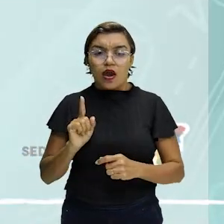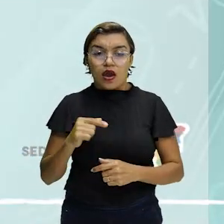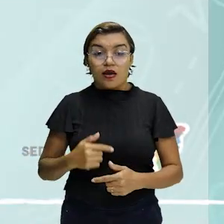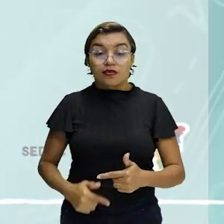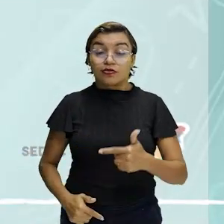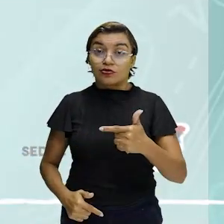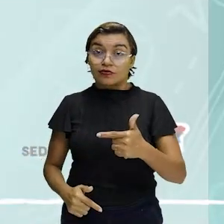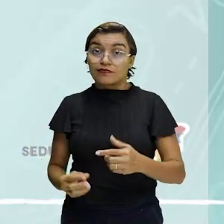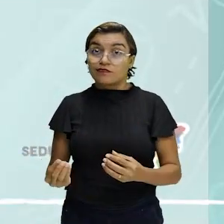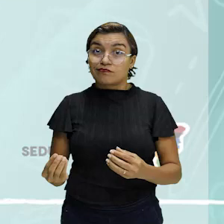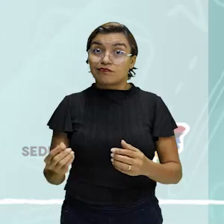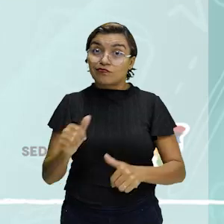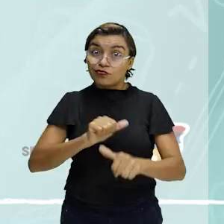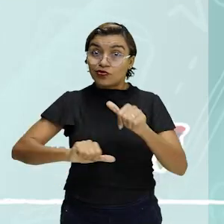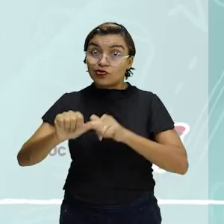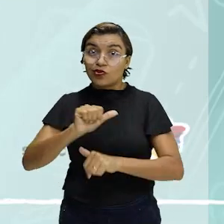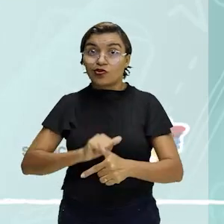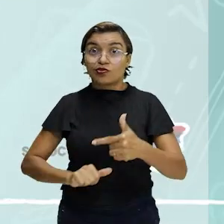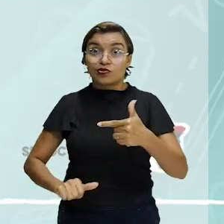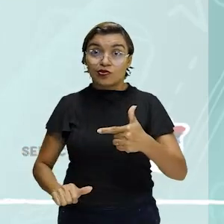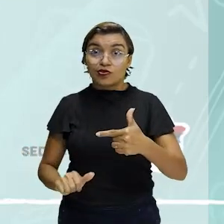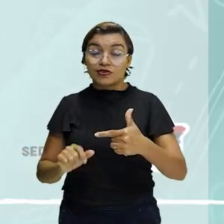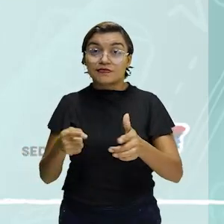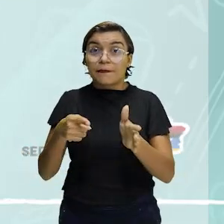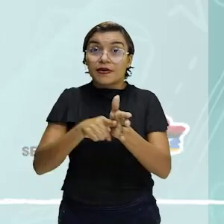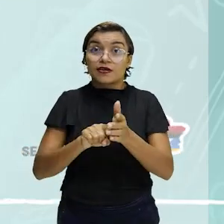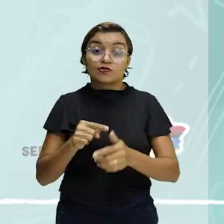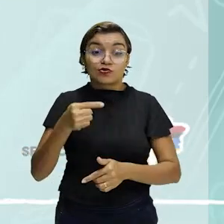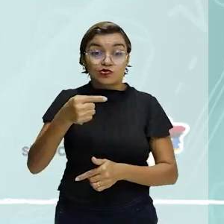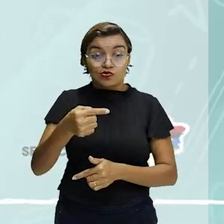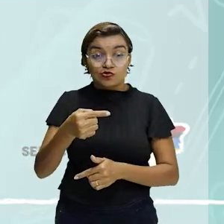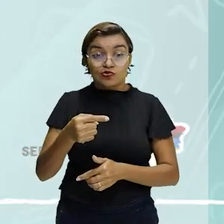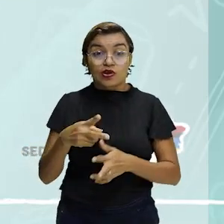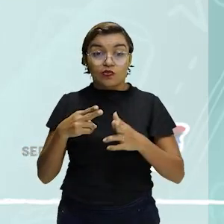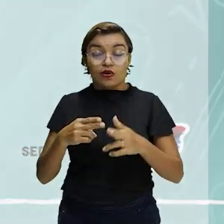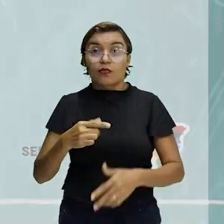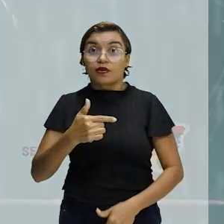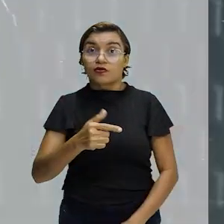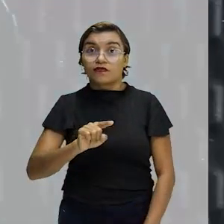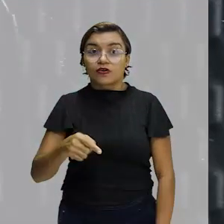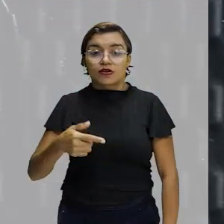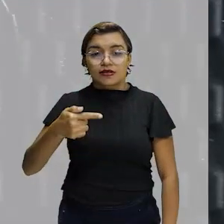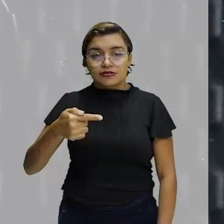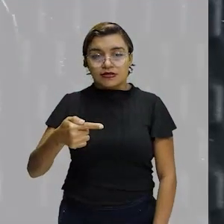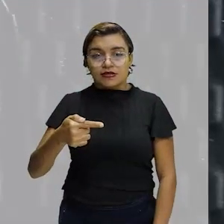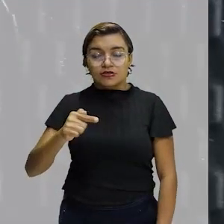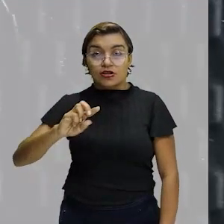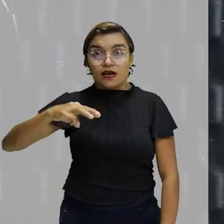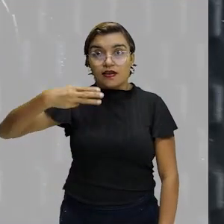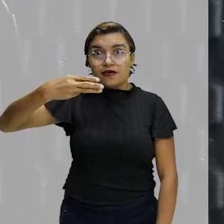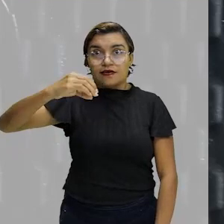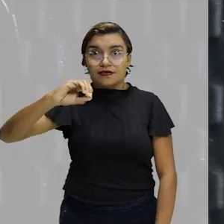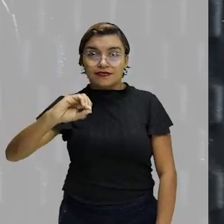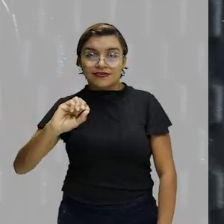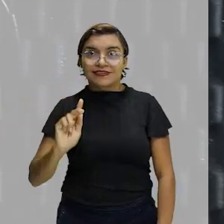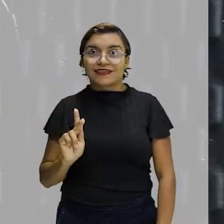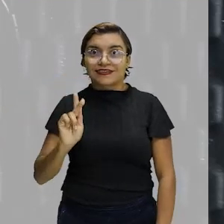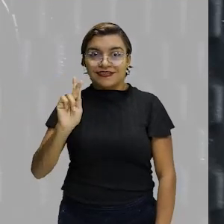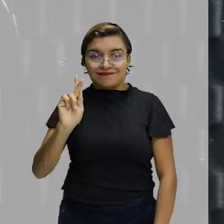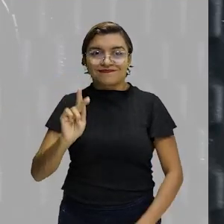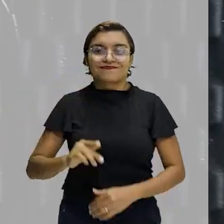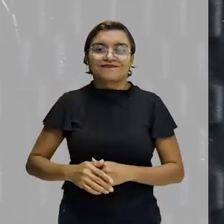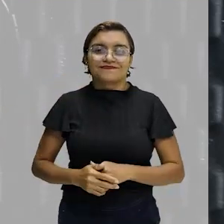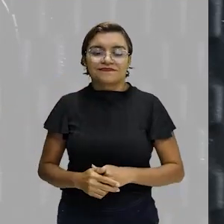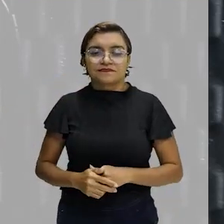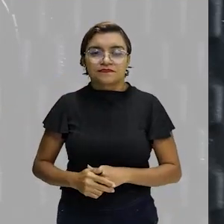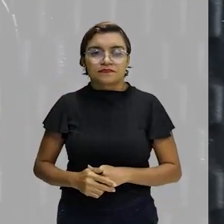1. E aí ficou escrito como 2 elevado a menos 1 igual a 2,7 elevado a 30 vezes K. O que